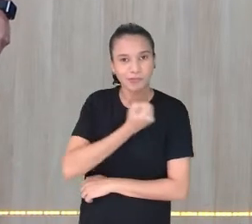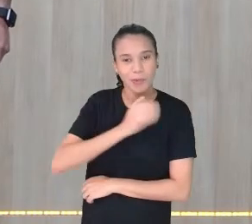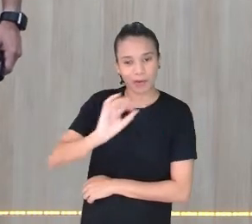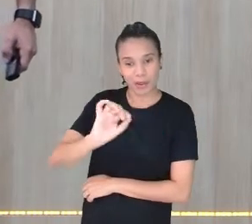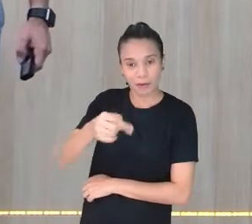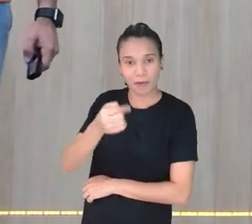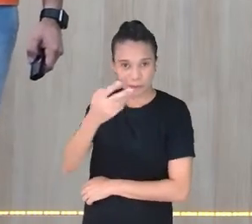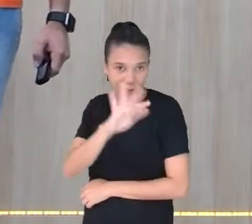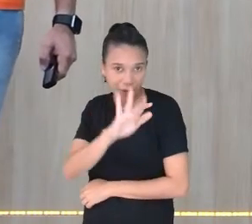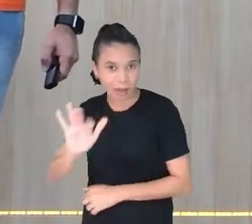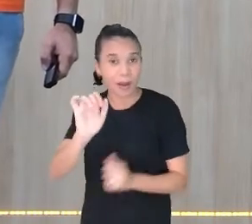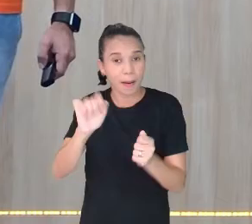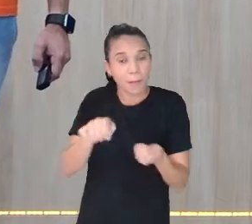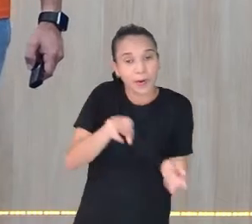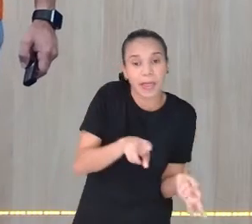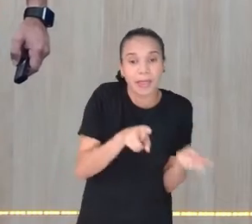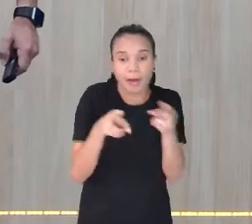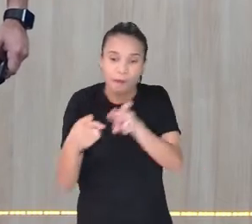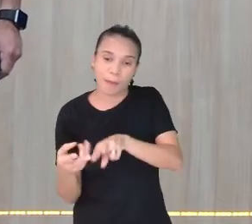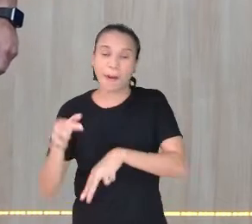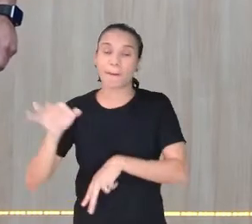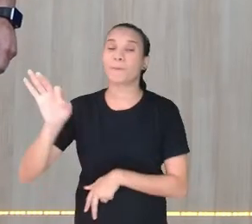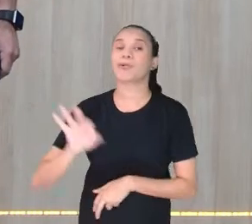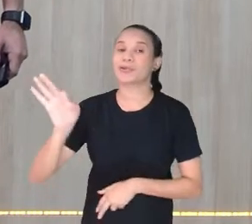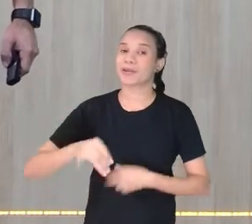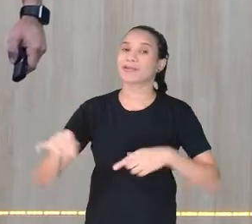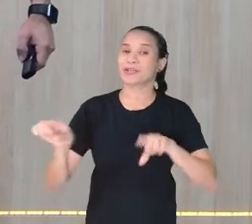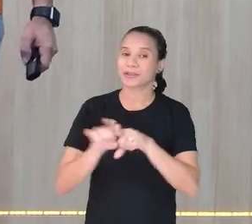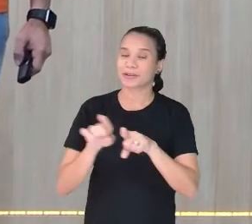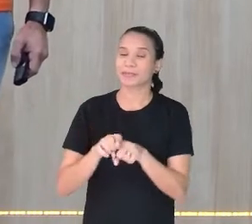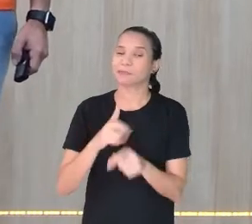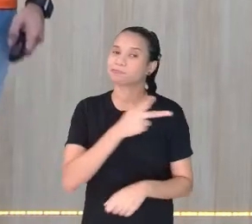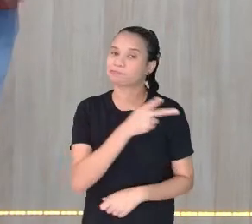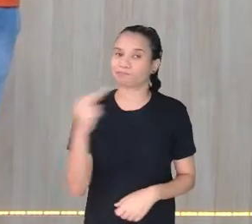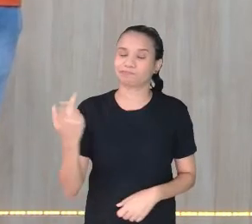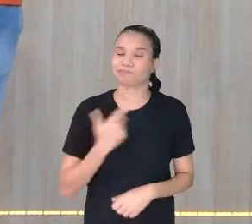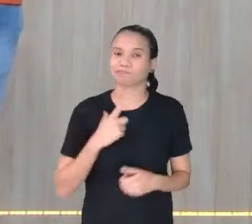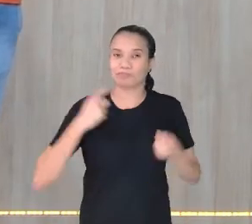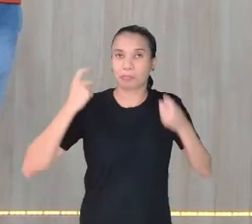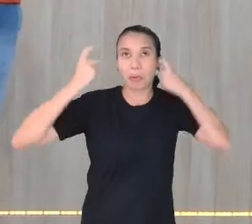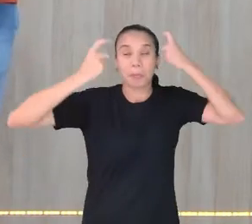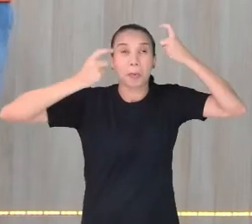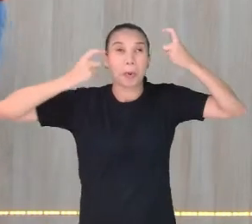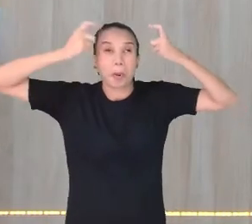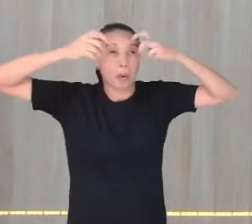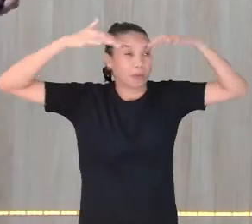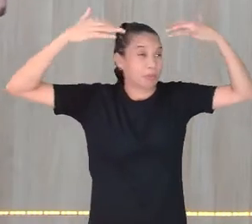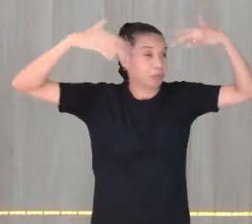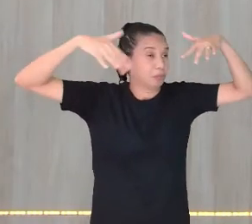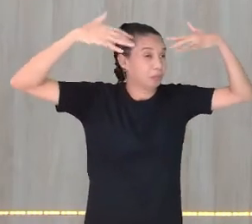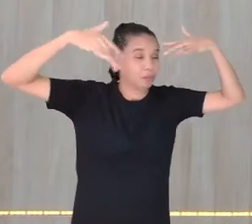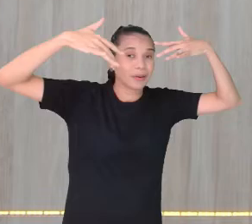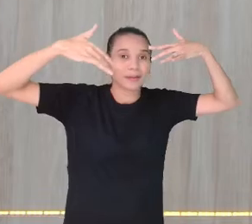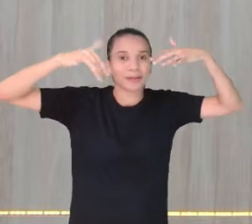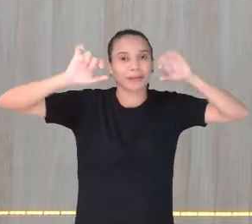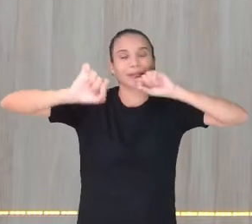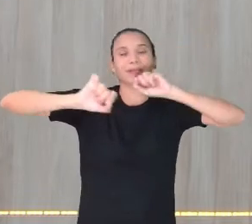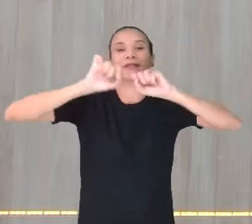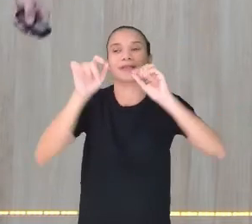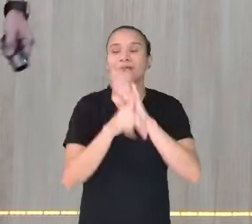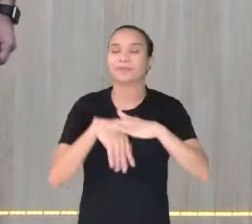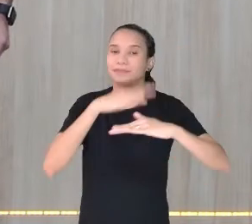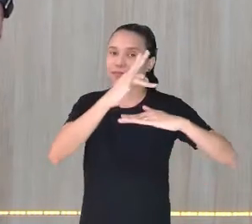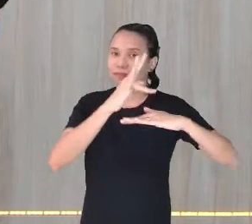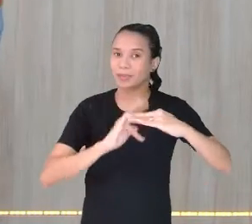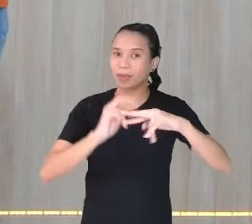eu posso transformar em uma porcentagem e aí você não vai mais ter esse bicho-papão em relação à